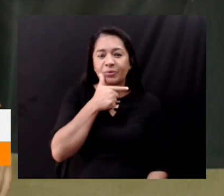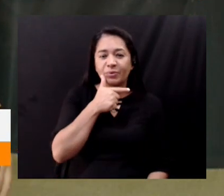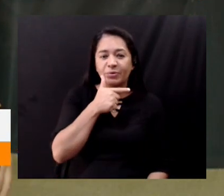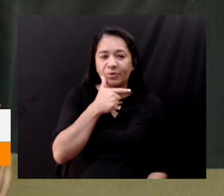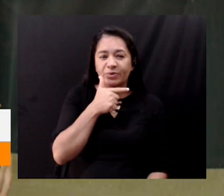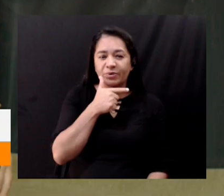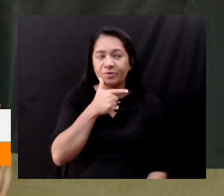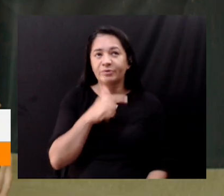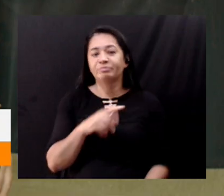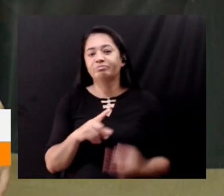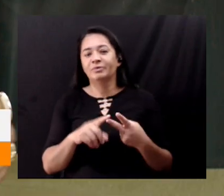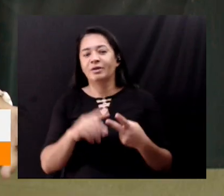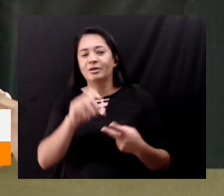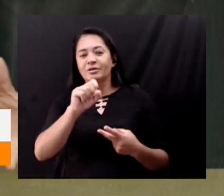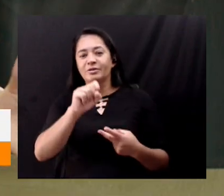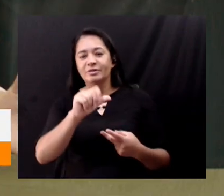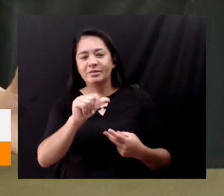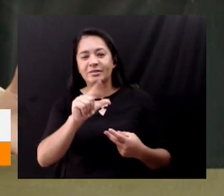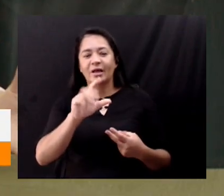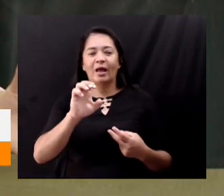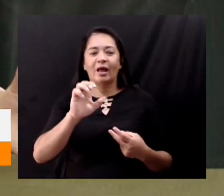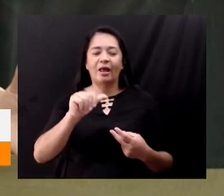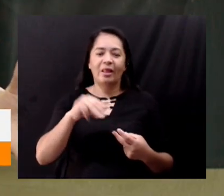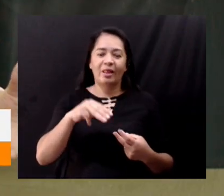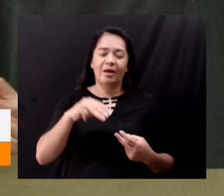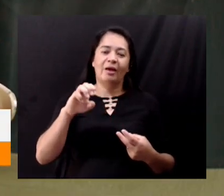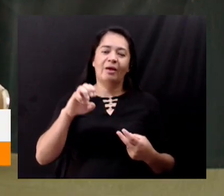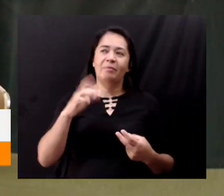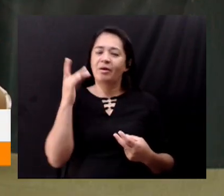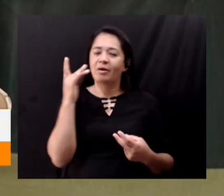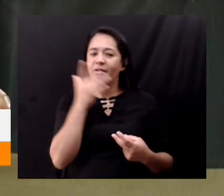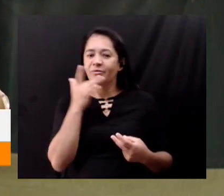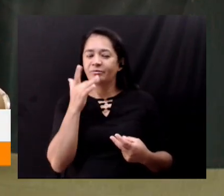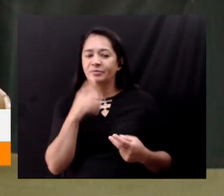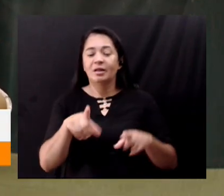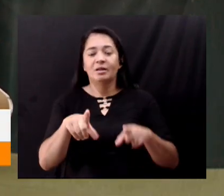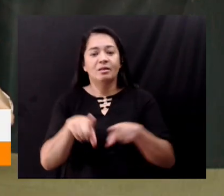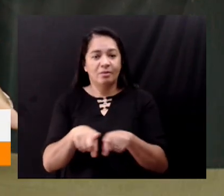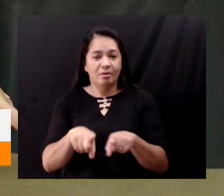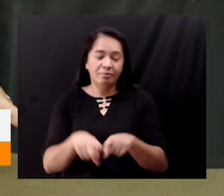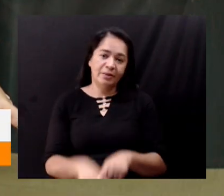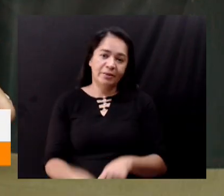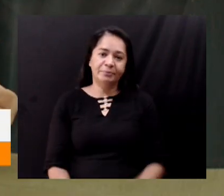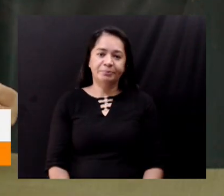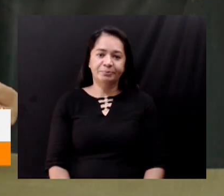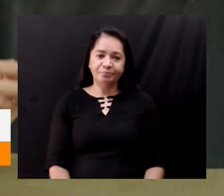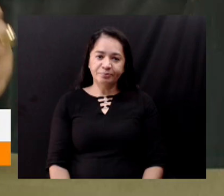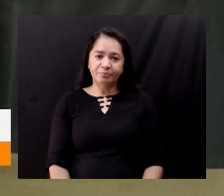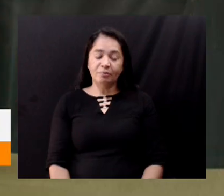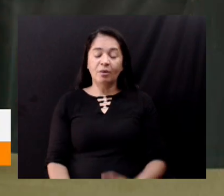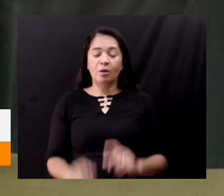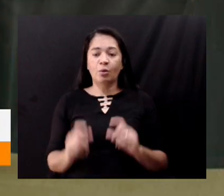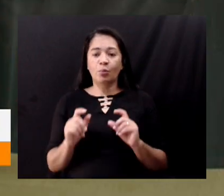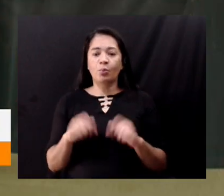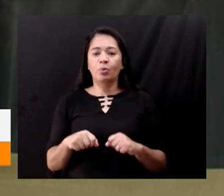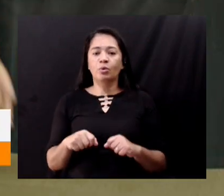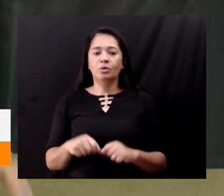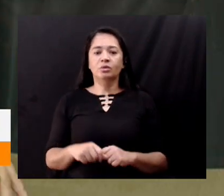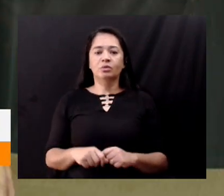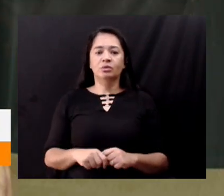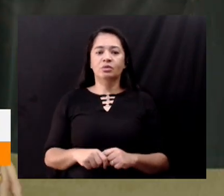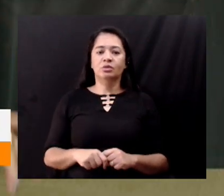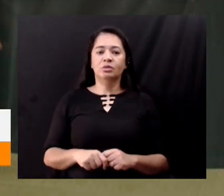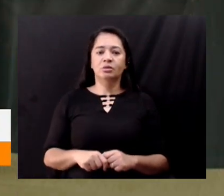é delicioso demais. E aí, isso também, né? A gente tem a possibilidade aí dessa questão do, entre